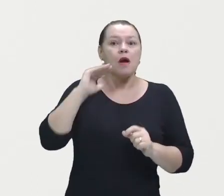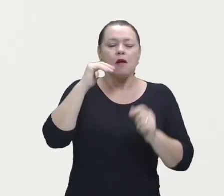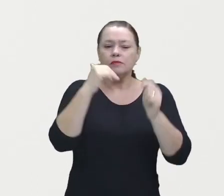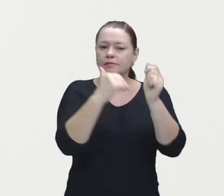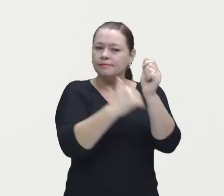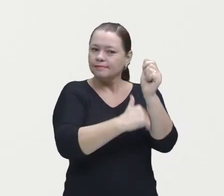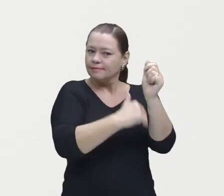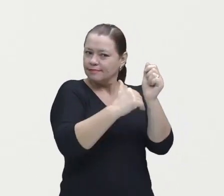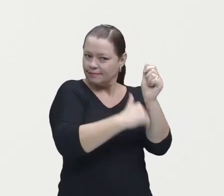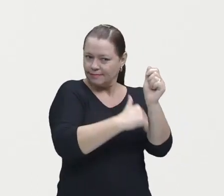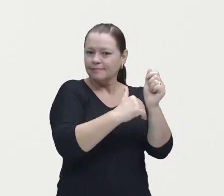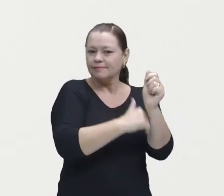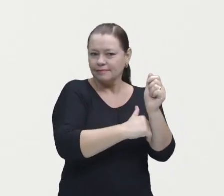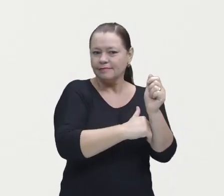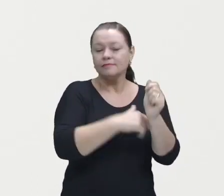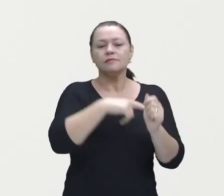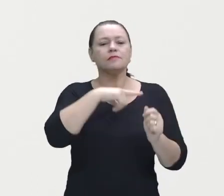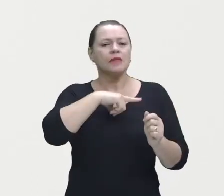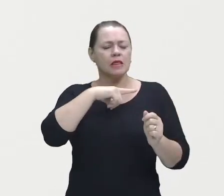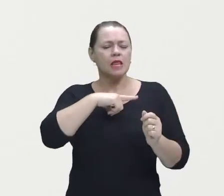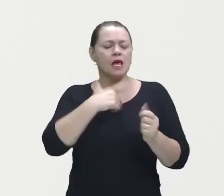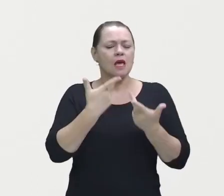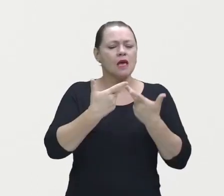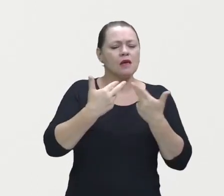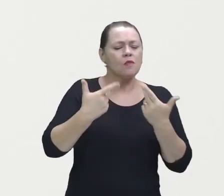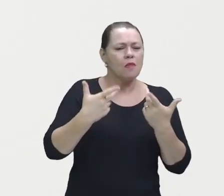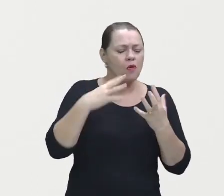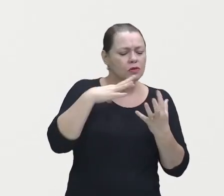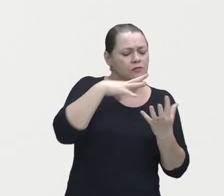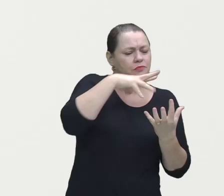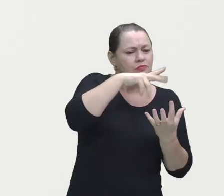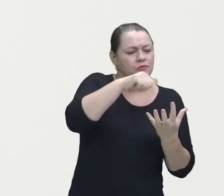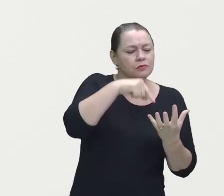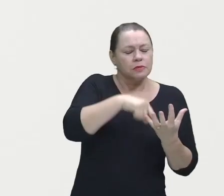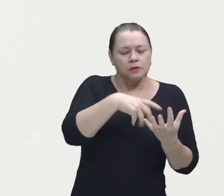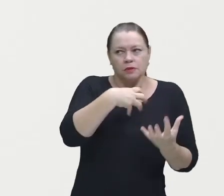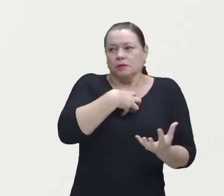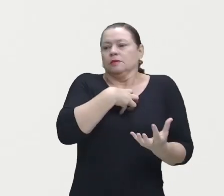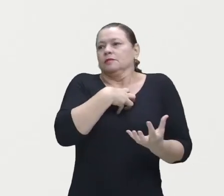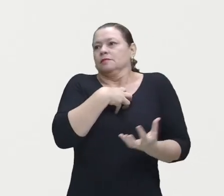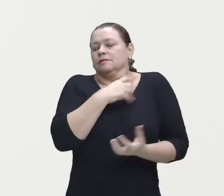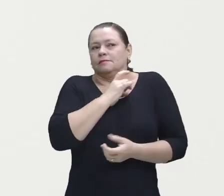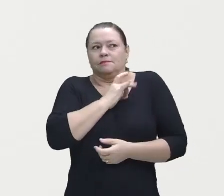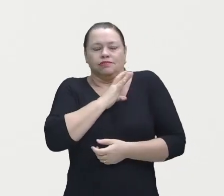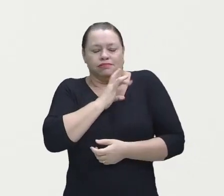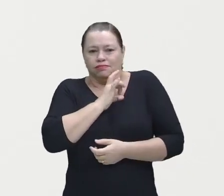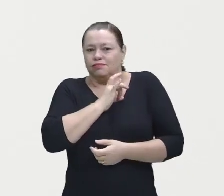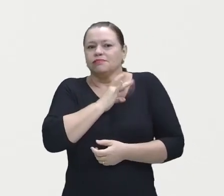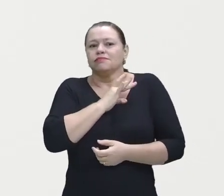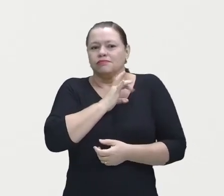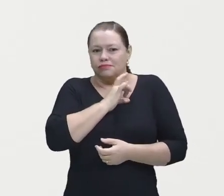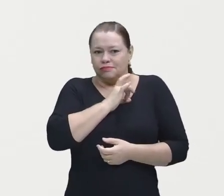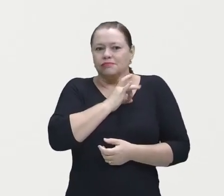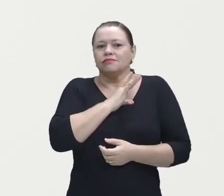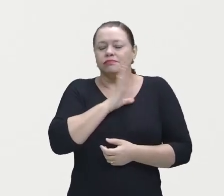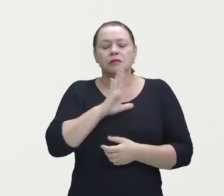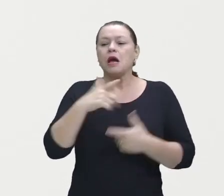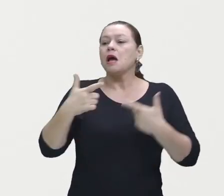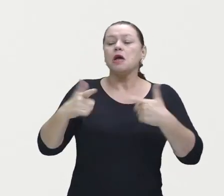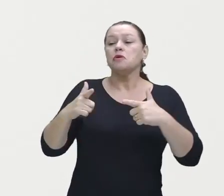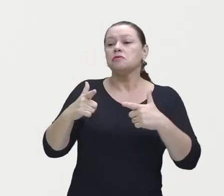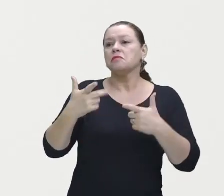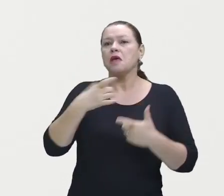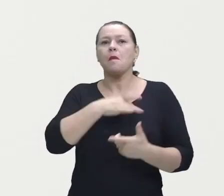segredo. Há uma coisa no mundo que me mete muito medo. Não tenho medo do